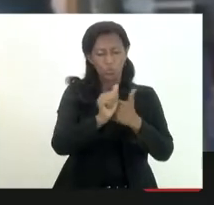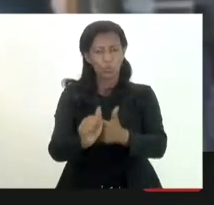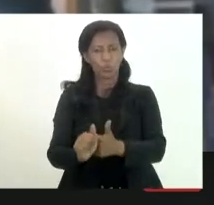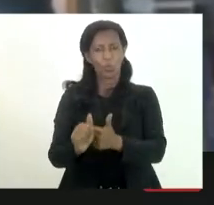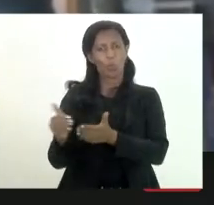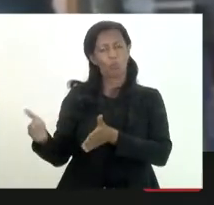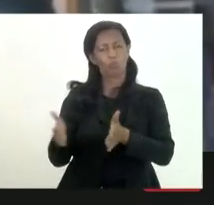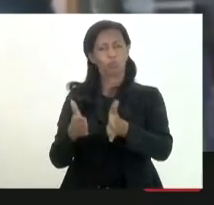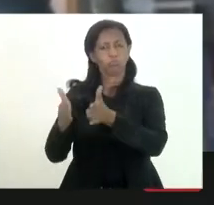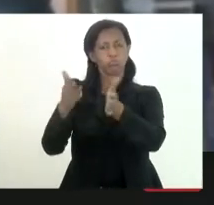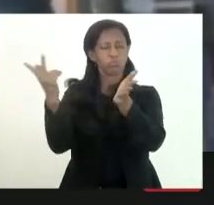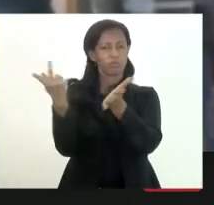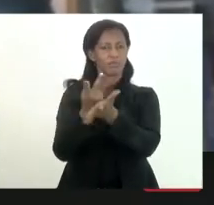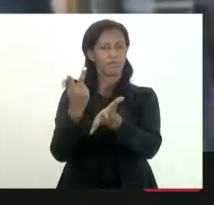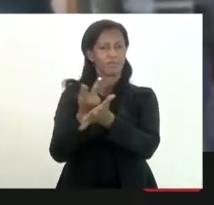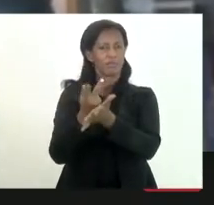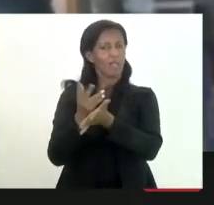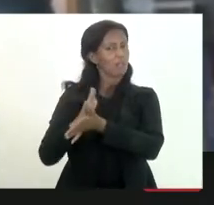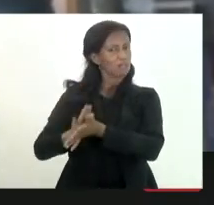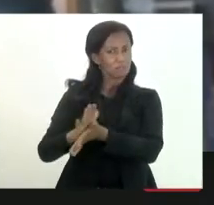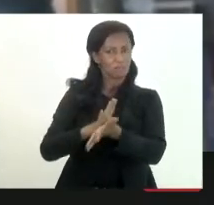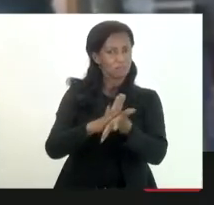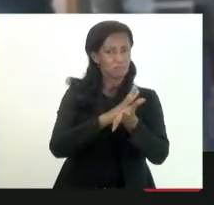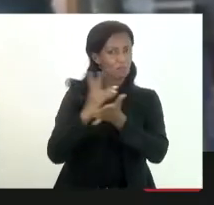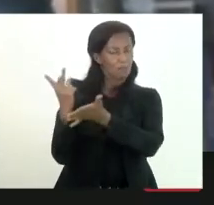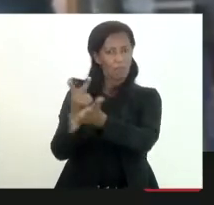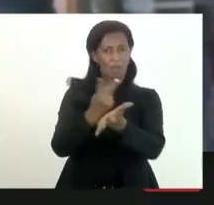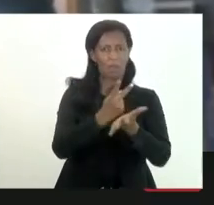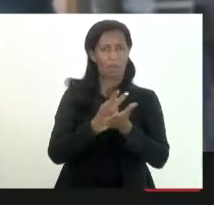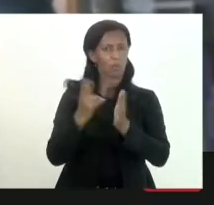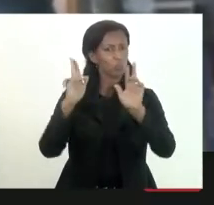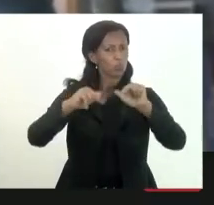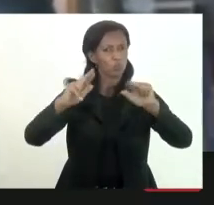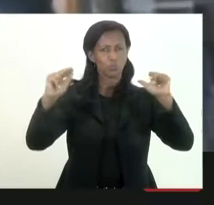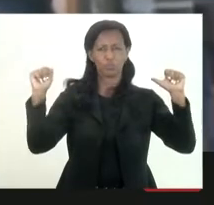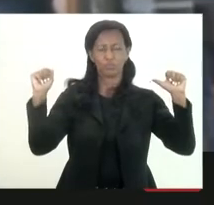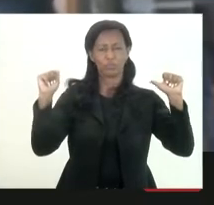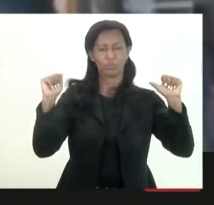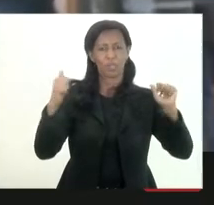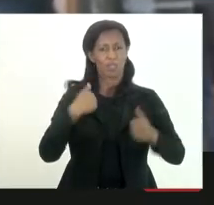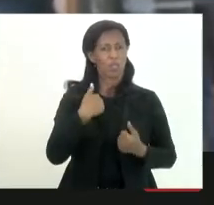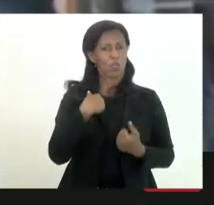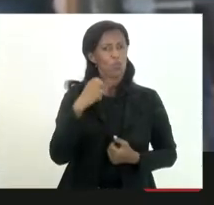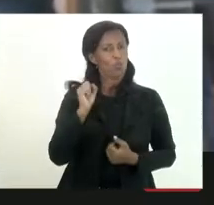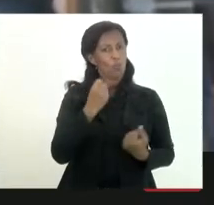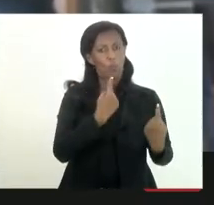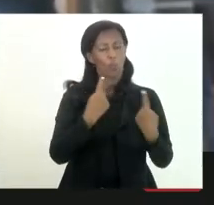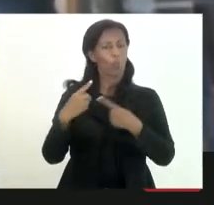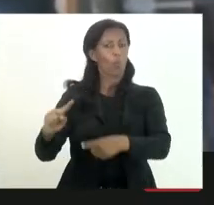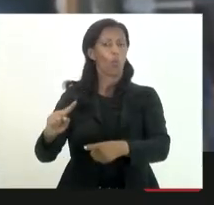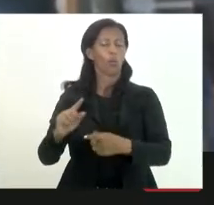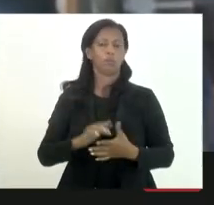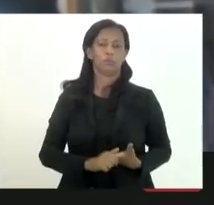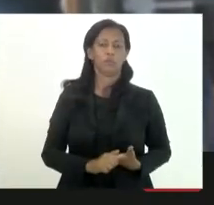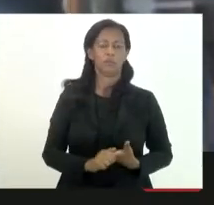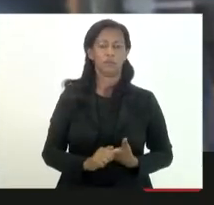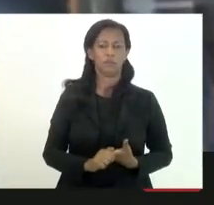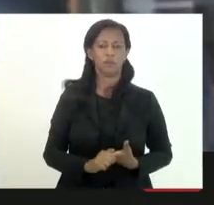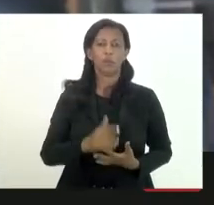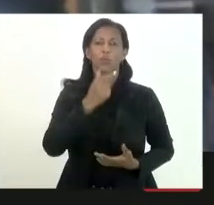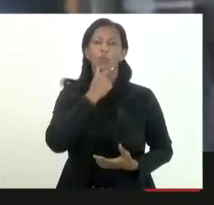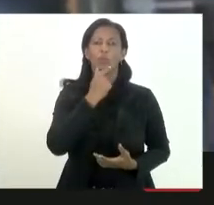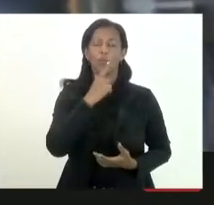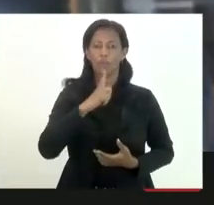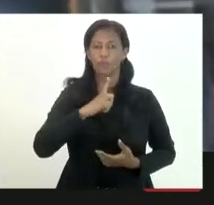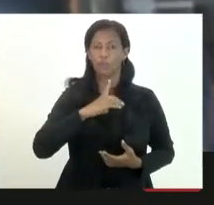caminho em hipótese alguma, jamais, jamais. Sou contra, e o homem tem